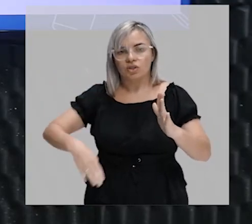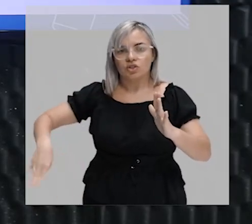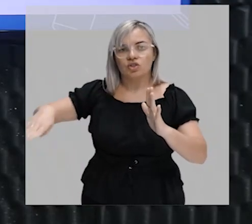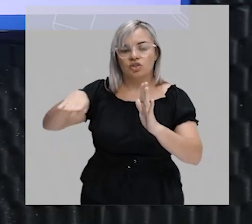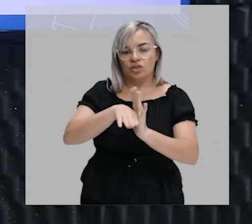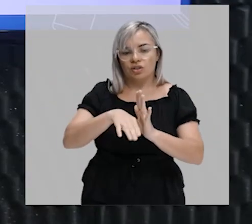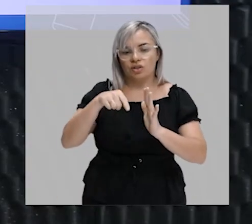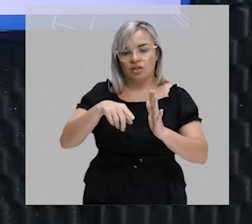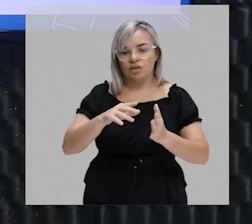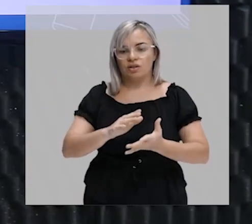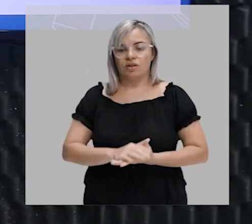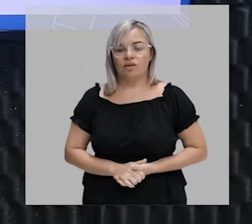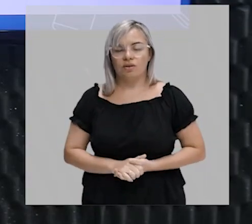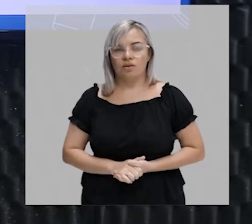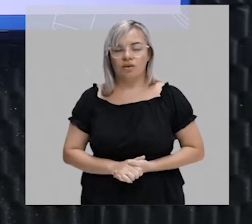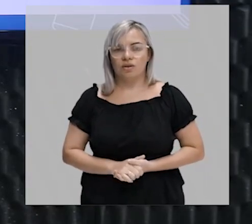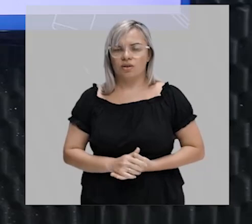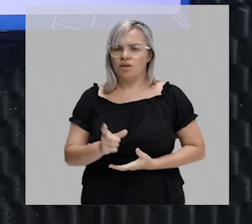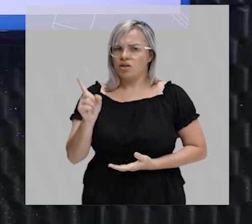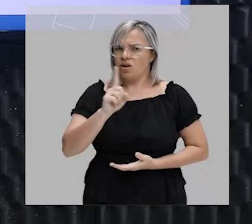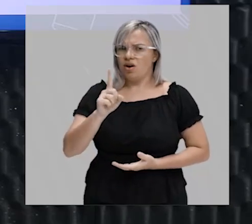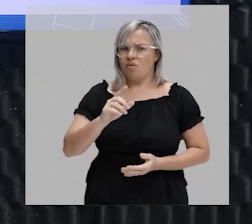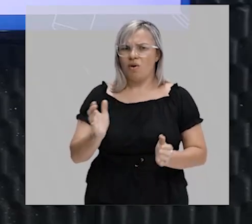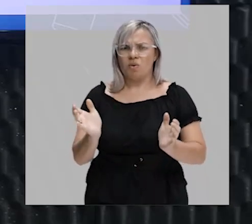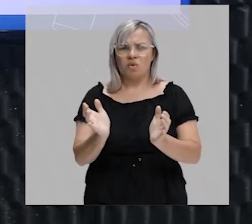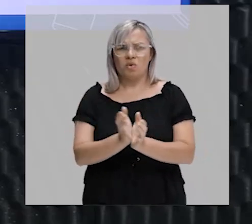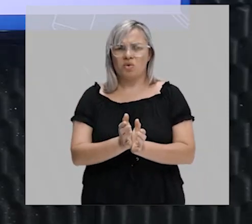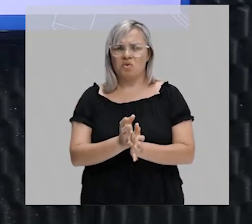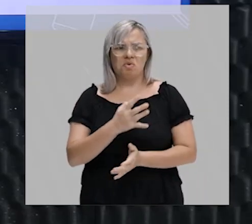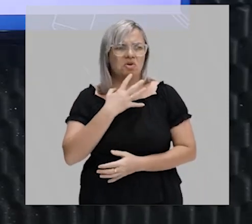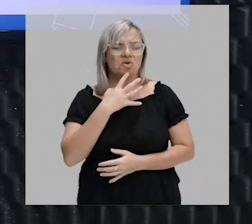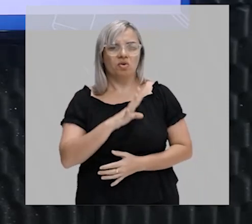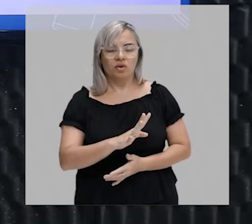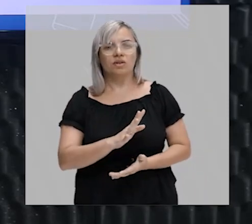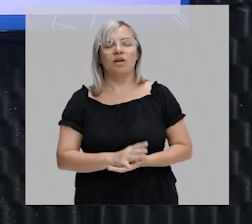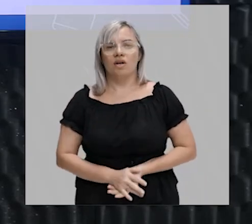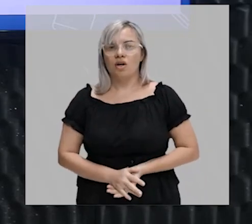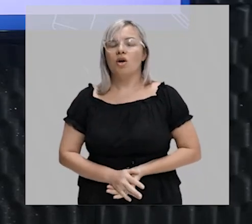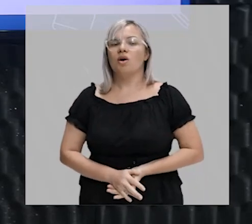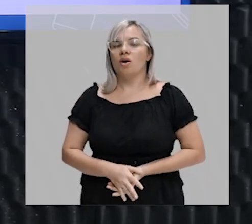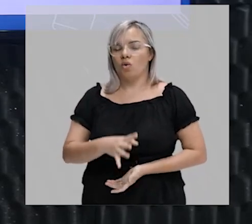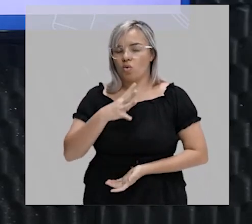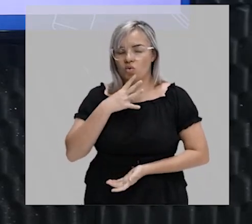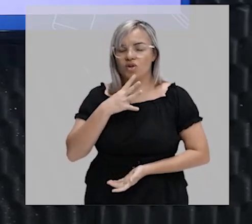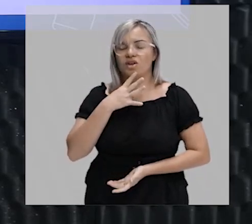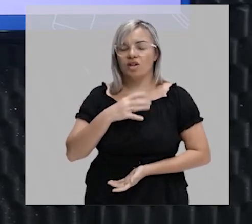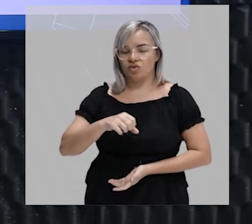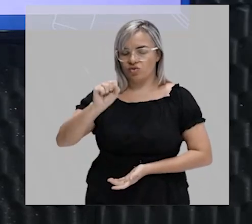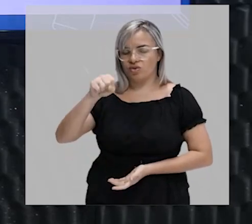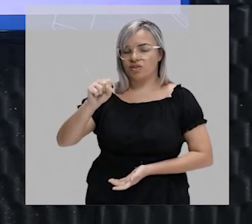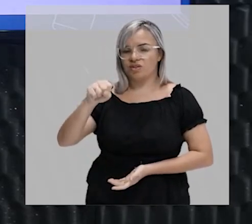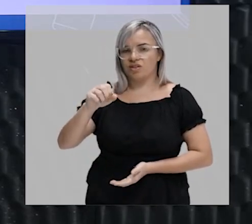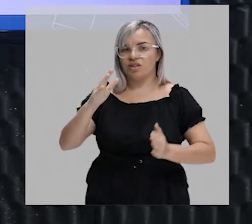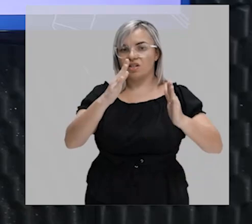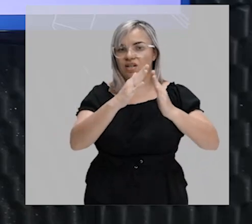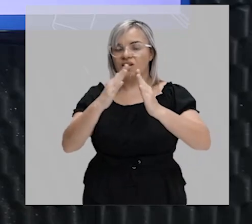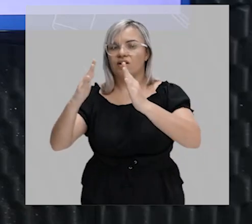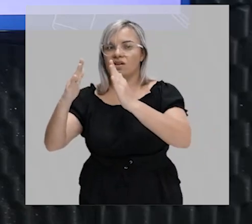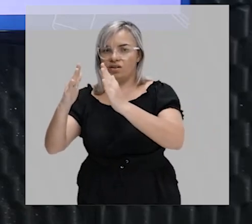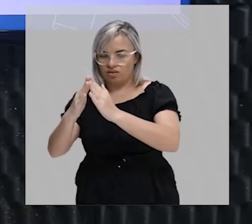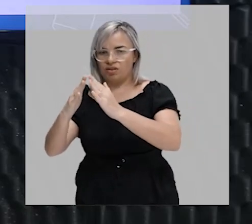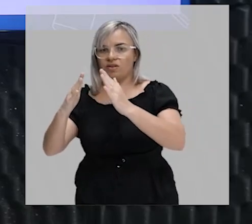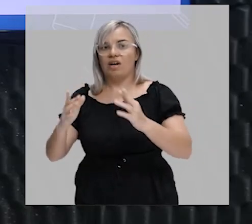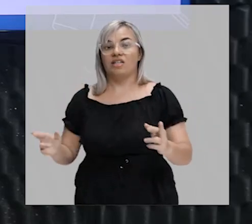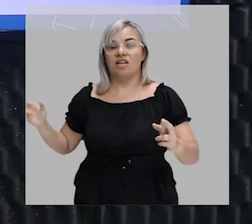Juan e não a um grupo desconhecido de vizinhas, por exemplo. Assim sabe-se perfeitamente de quem se